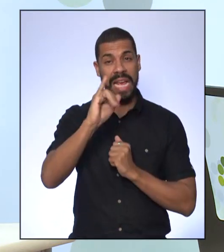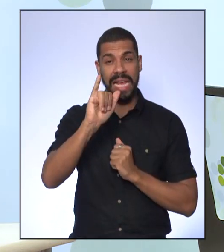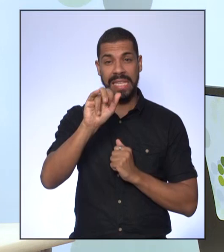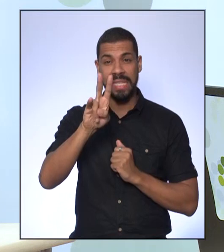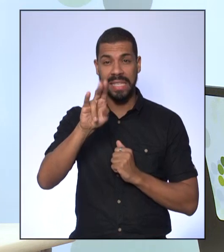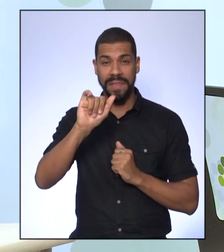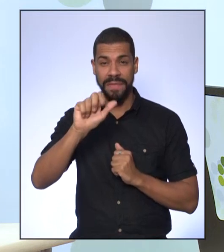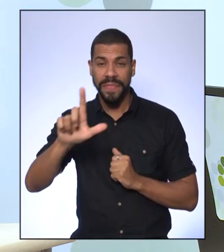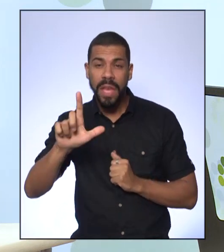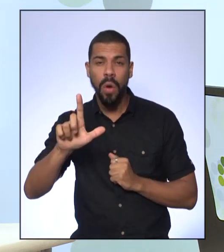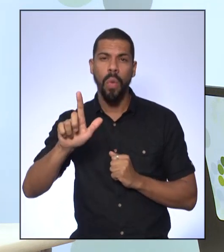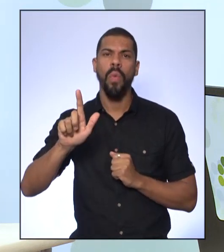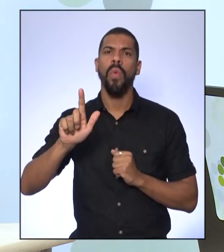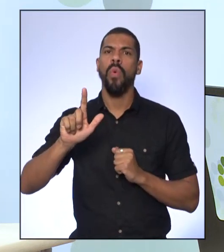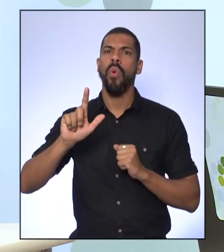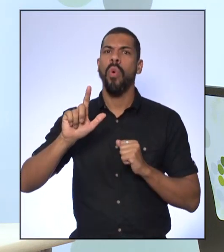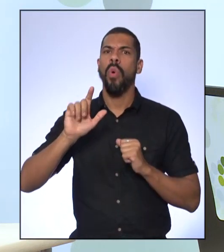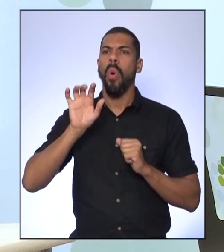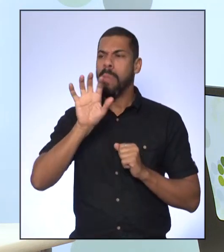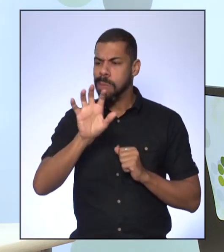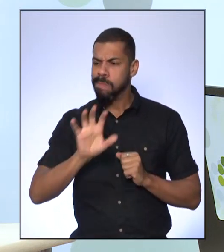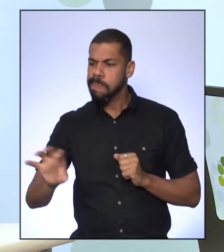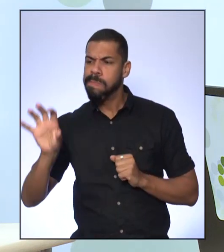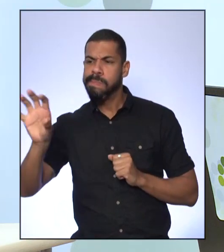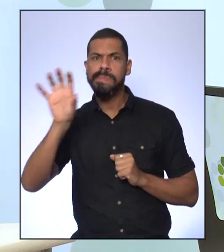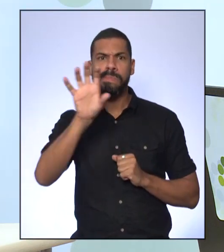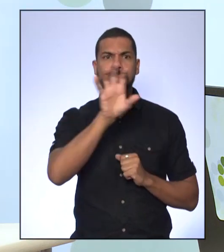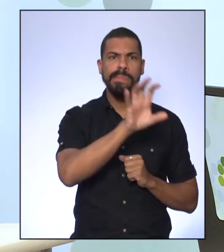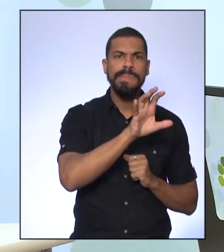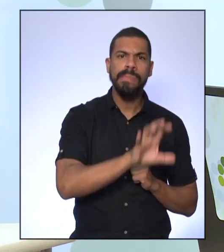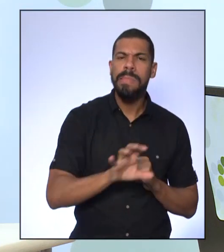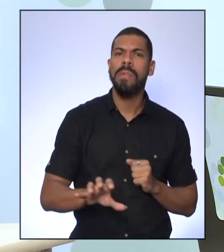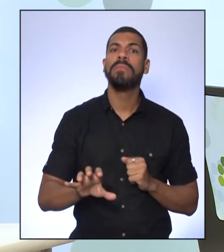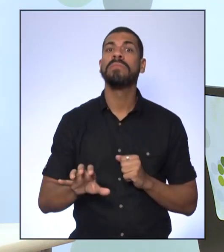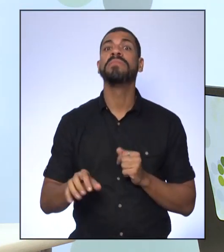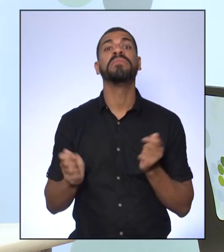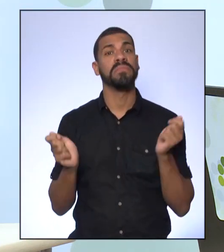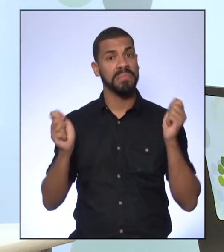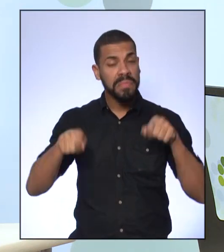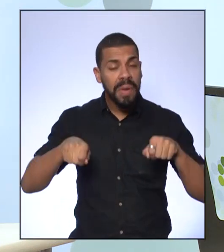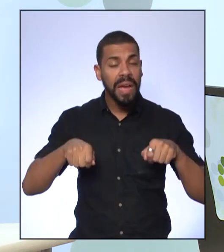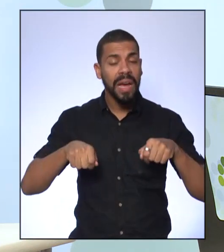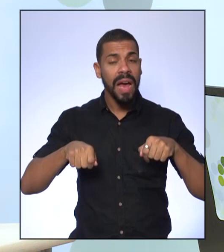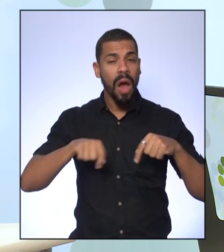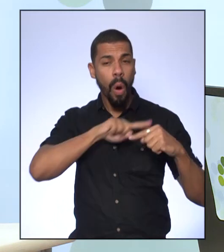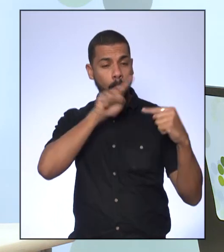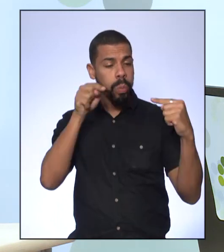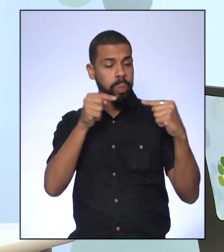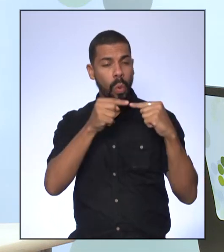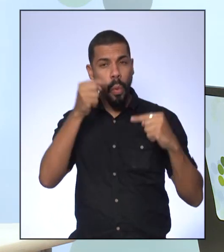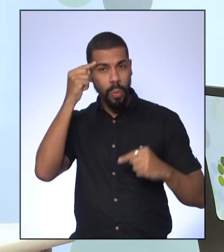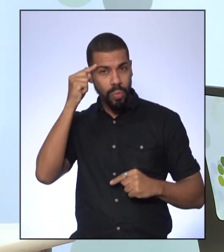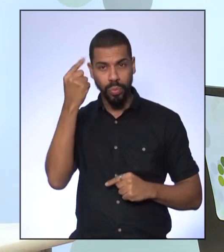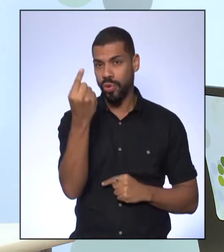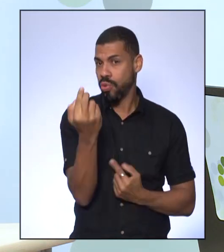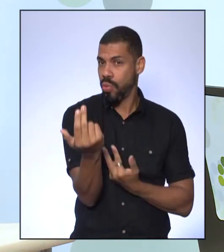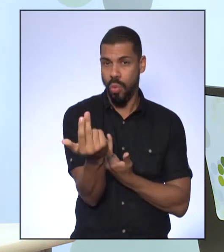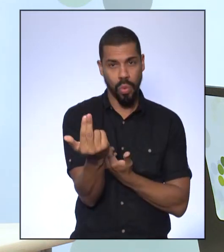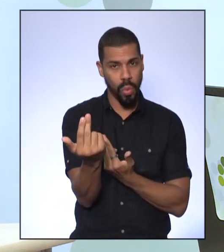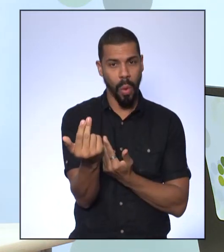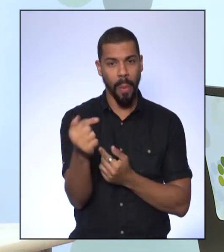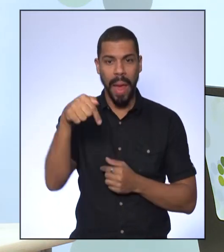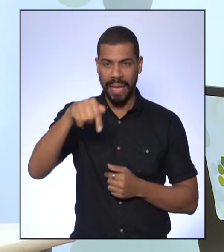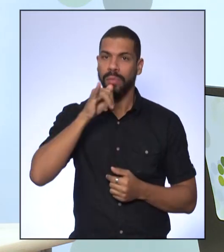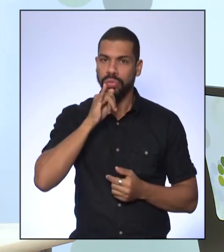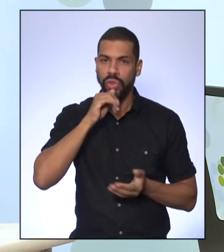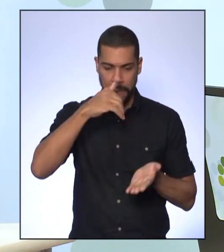a pouco, cada um tem umas leves diferenças nessa fórmula, mas a ideia é a mesma, tá? Aqui na Secretaria,